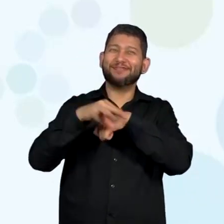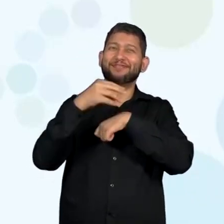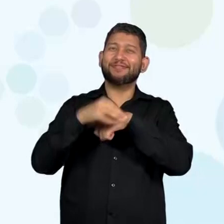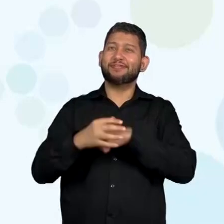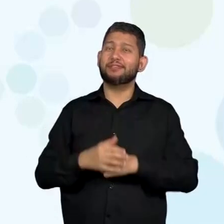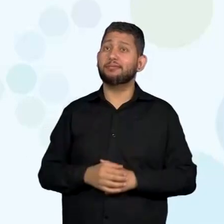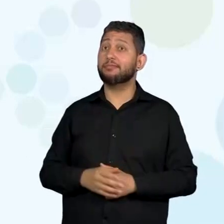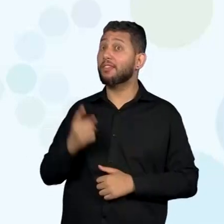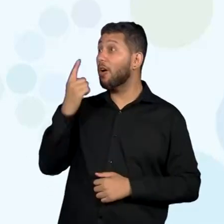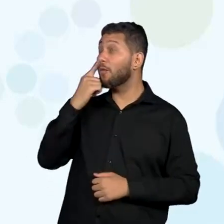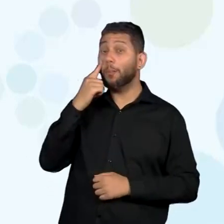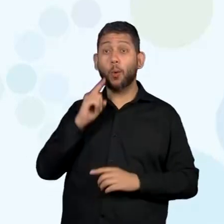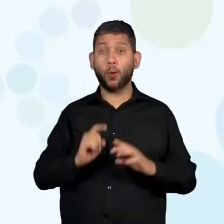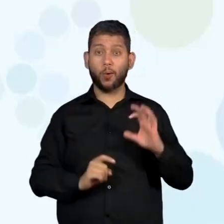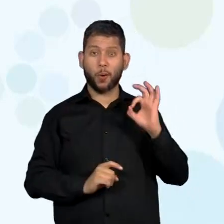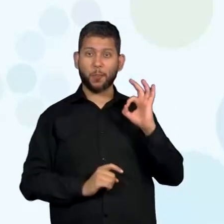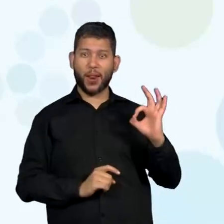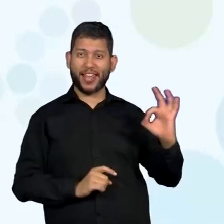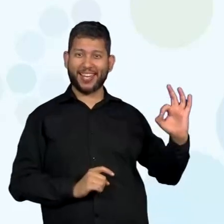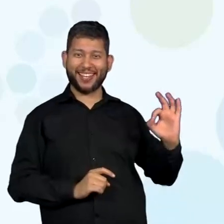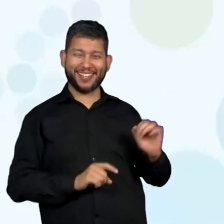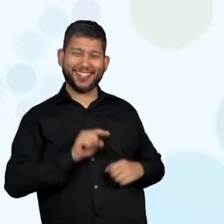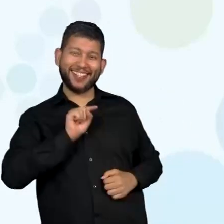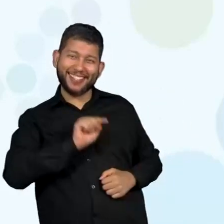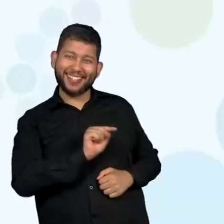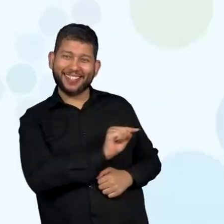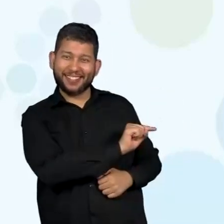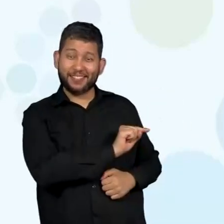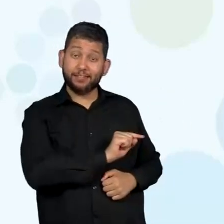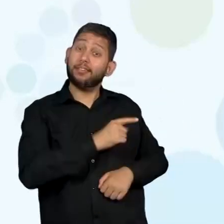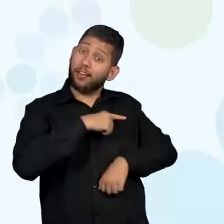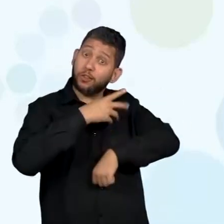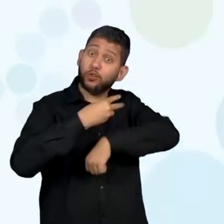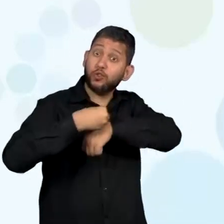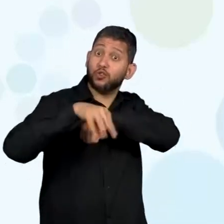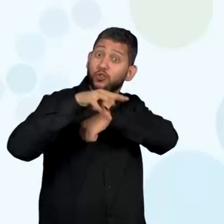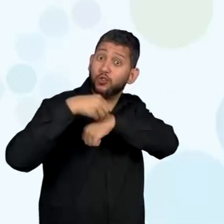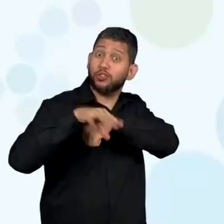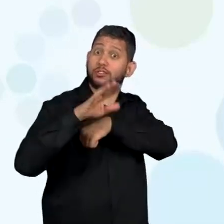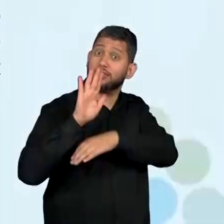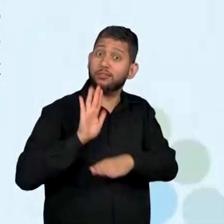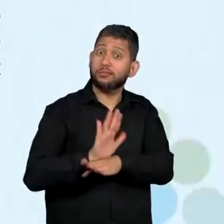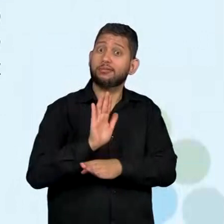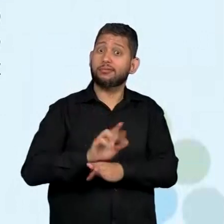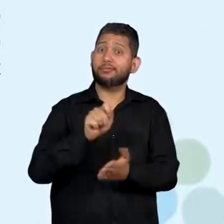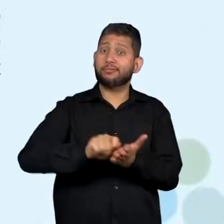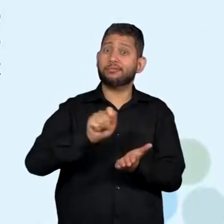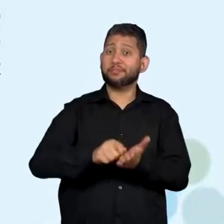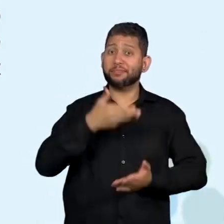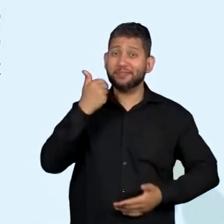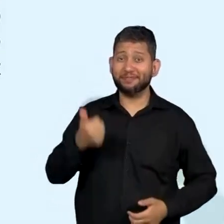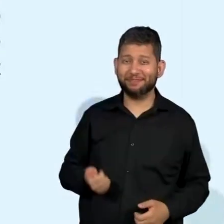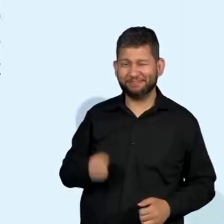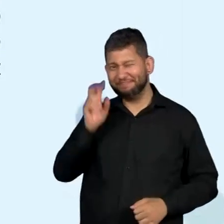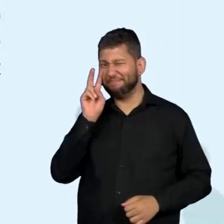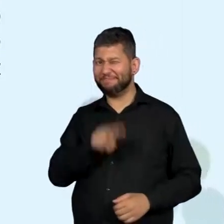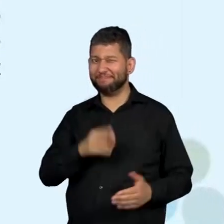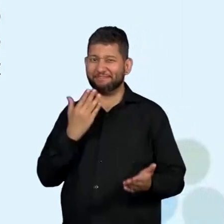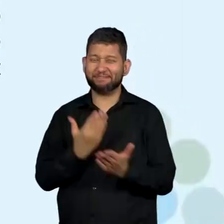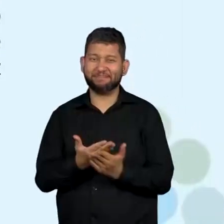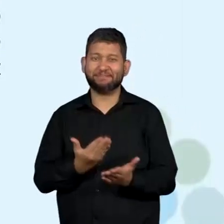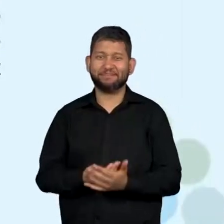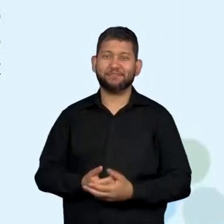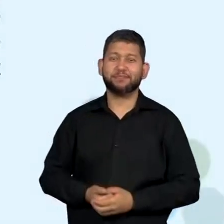ter posto. Nós precisamos de algumas dicas e nós veremos.